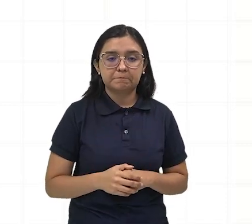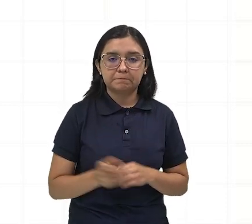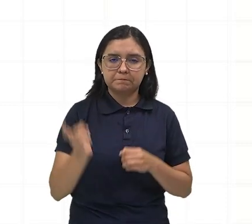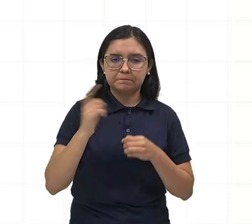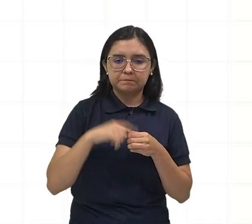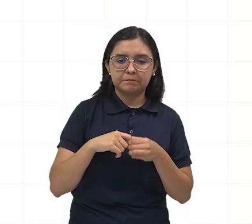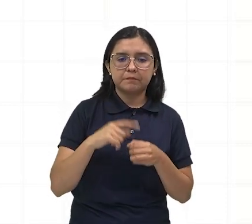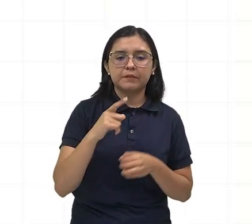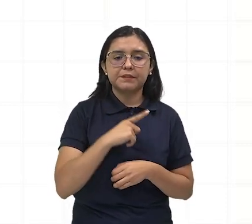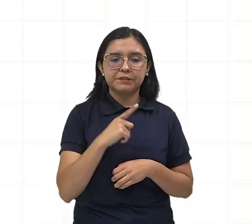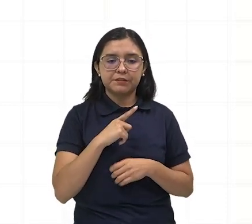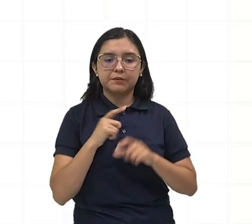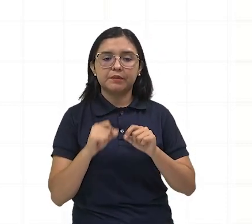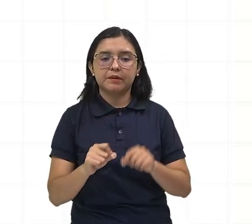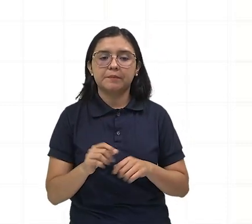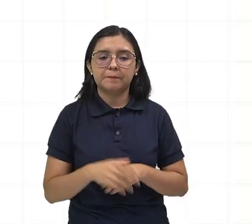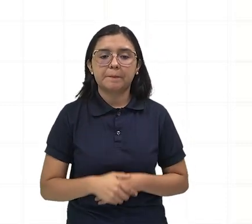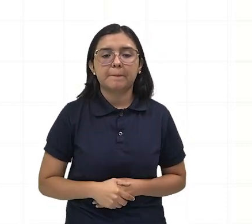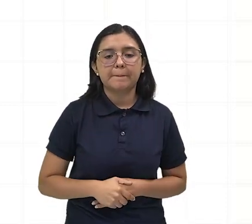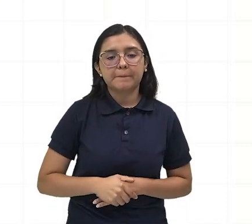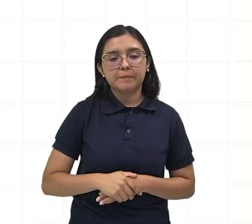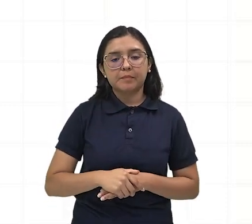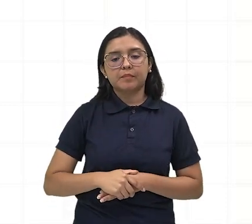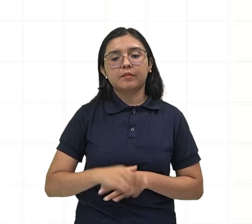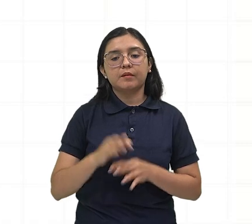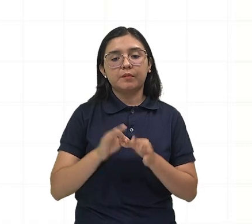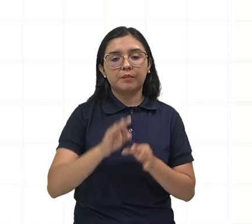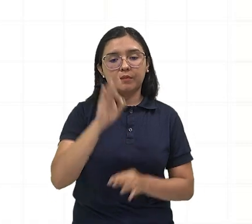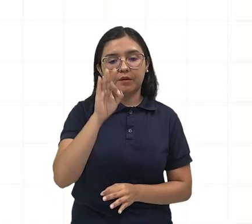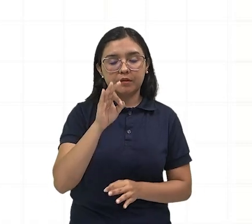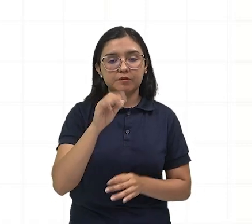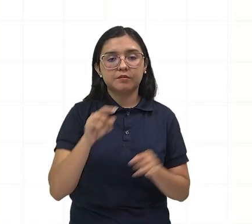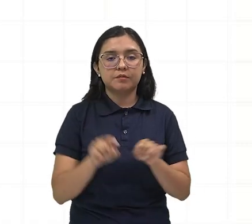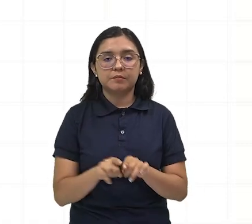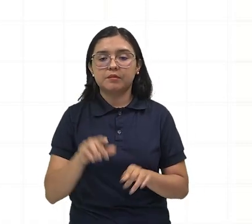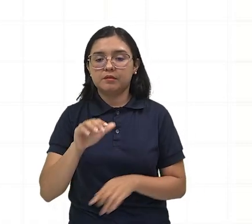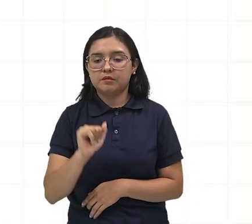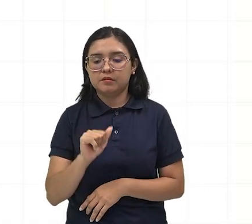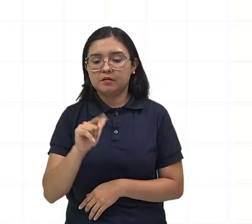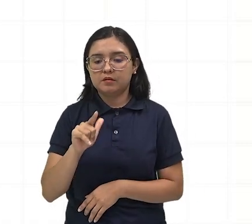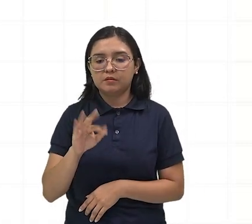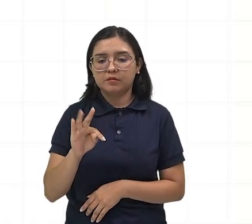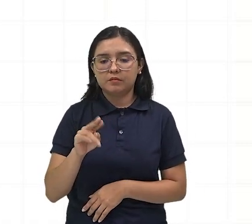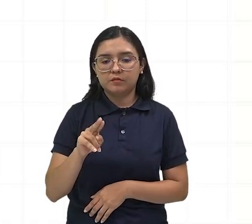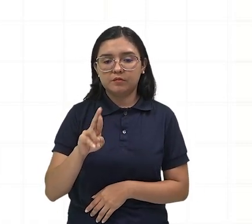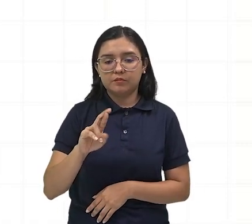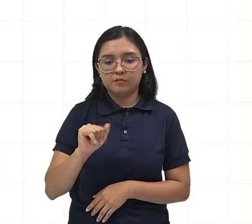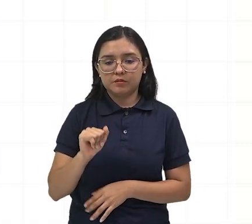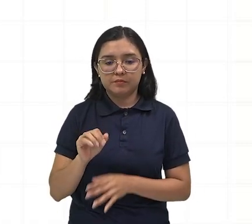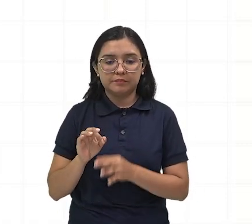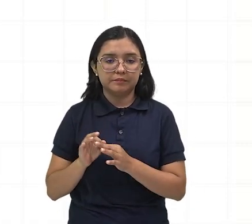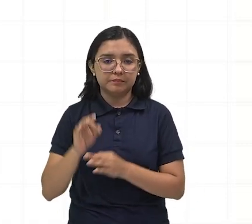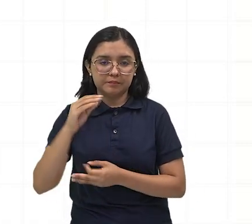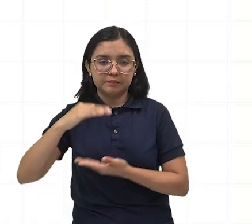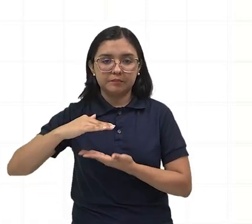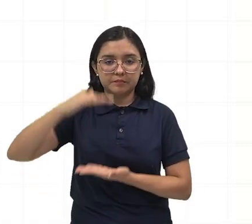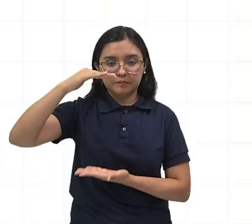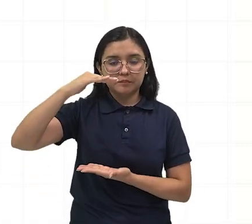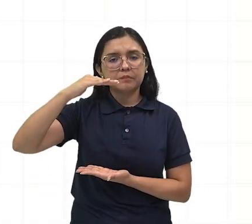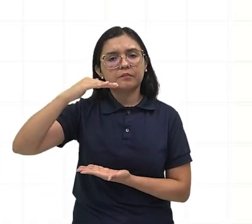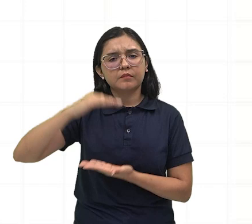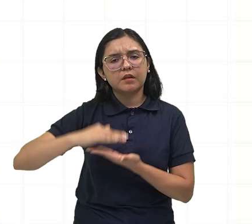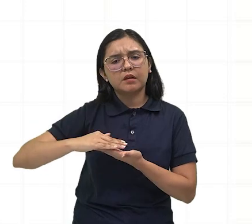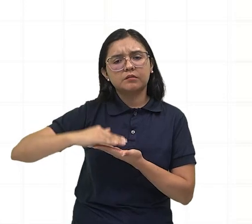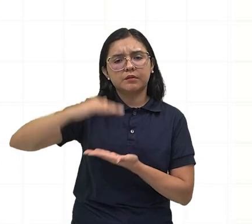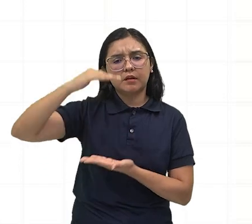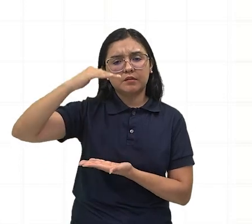ó, nós tínhamos o eixo, né? E aqui a altura, ó. Tá? O que acontece? Essa